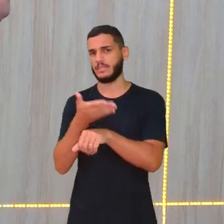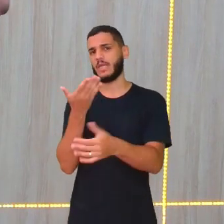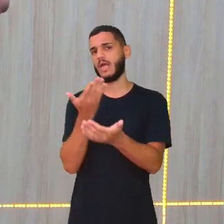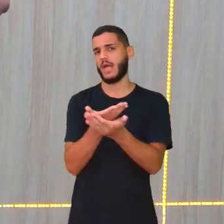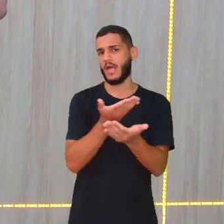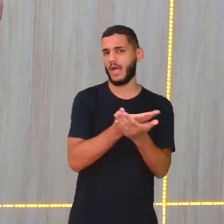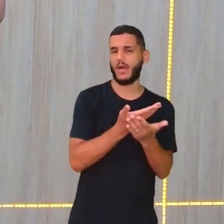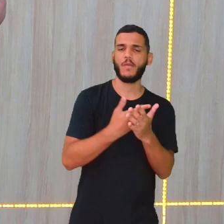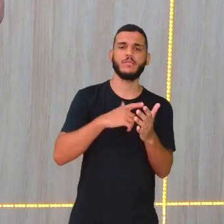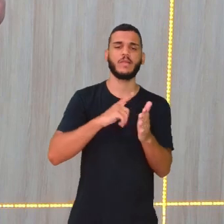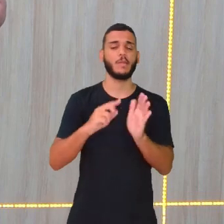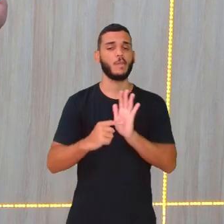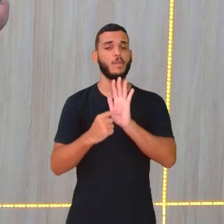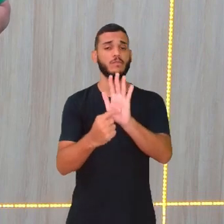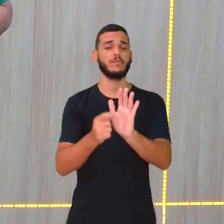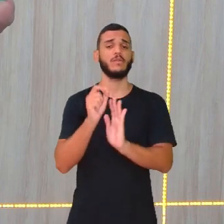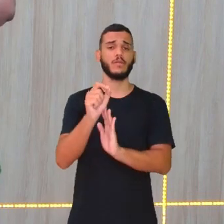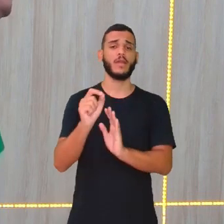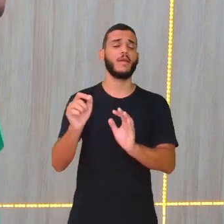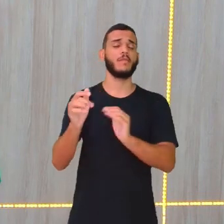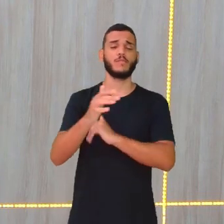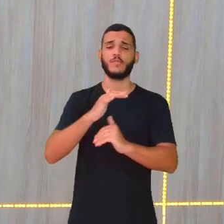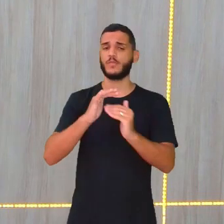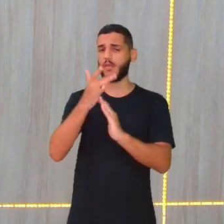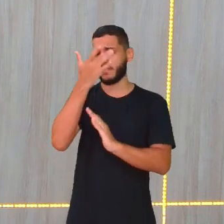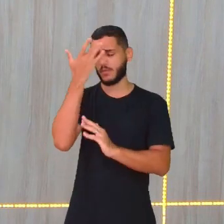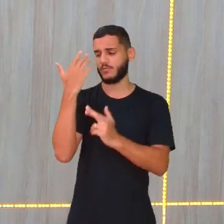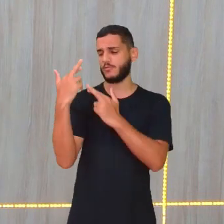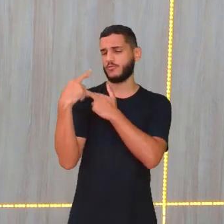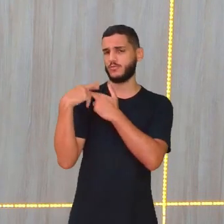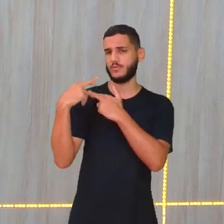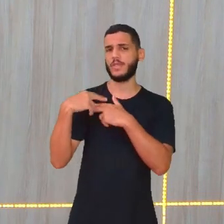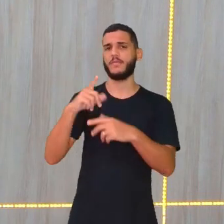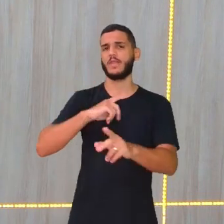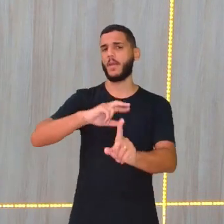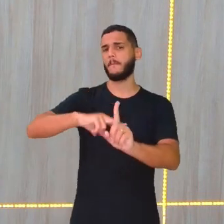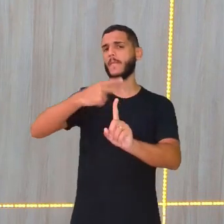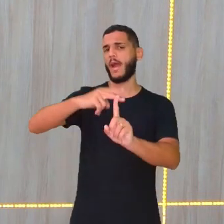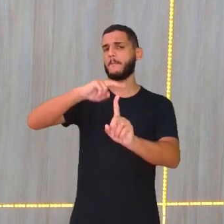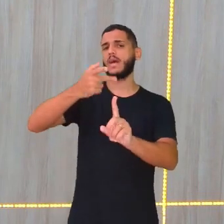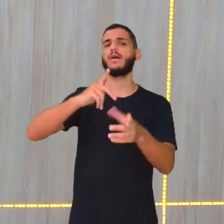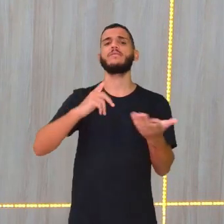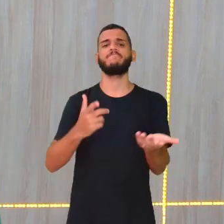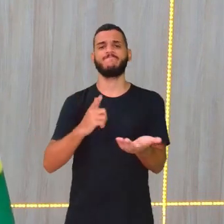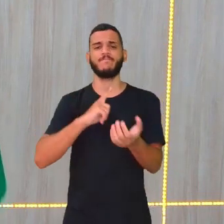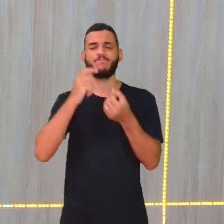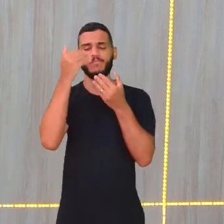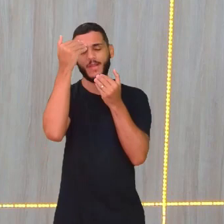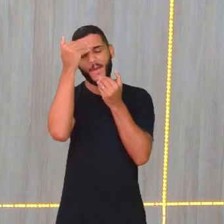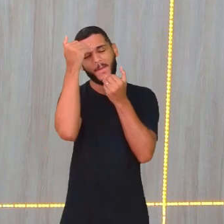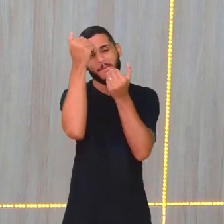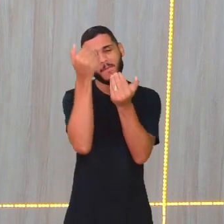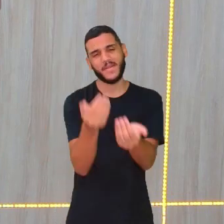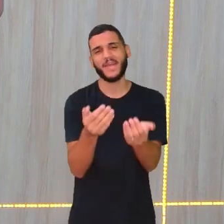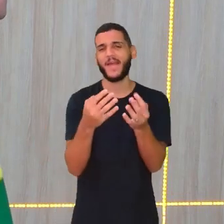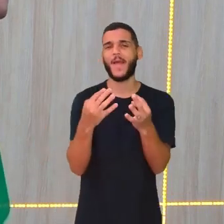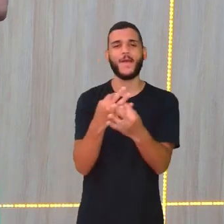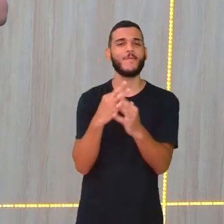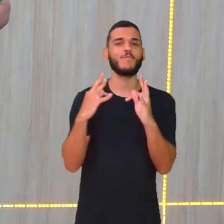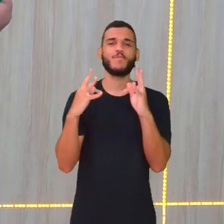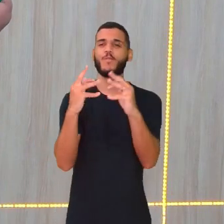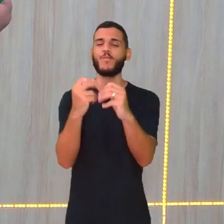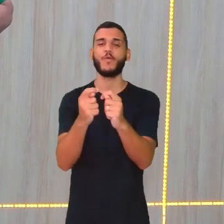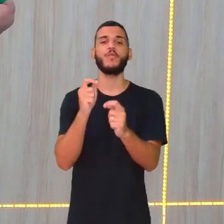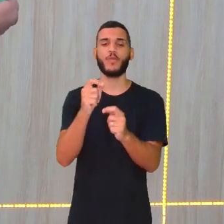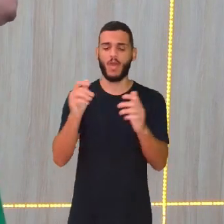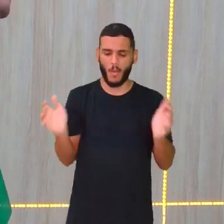aulas, né? Então, para você, Juliana, e para todas as multiplicadoras, um muito obrigado por todo esse empenho que vocês